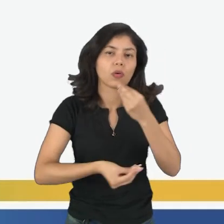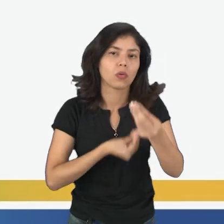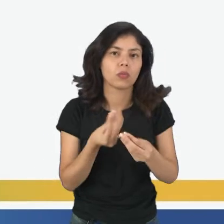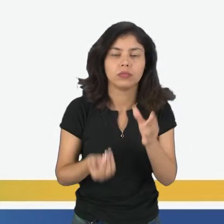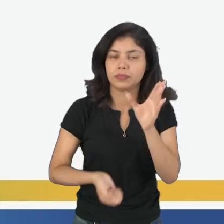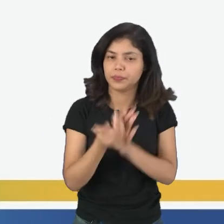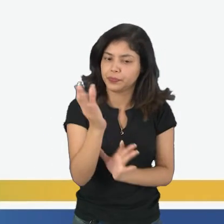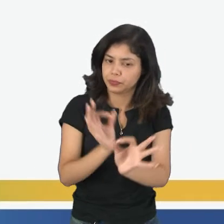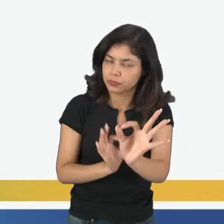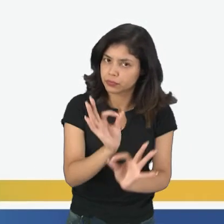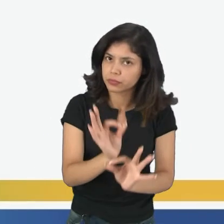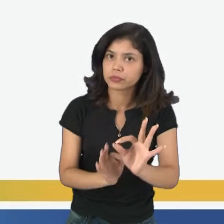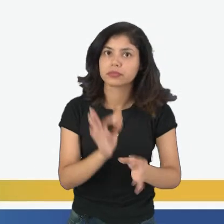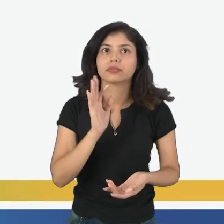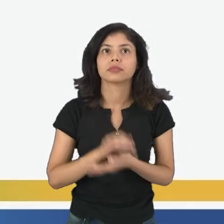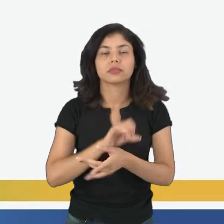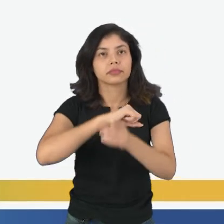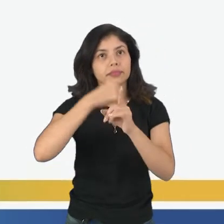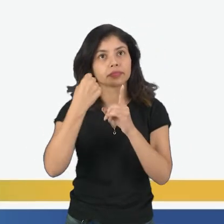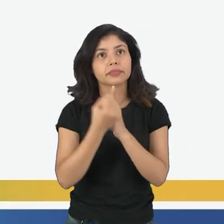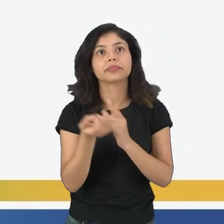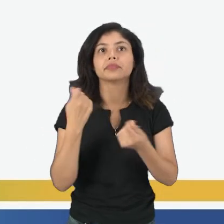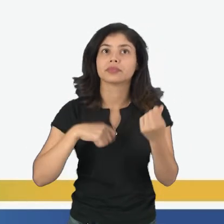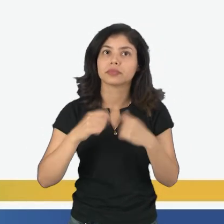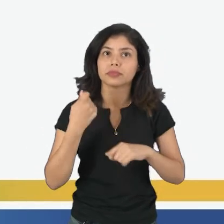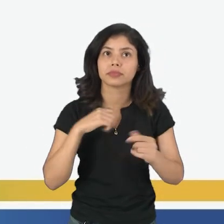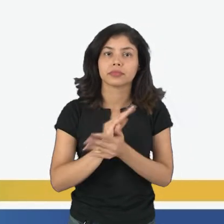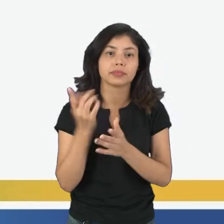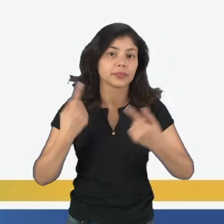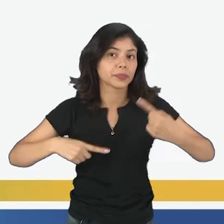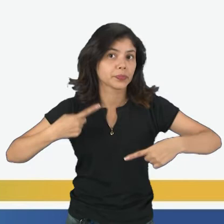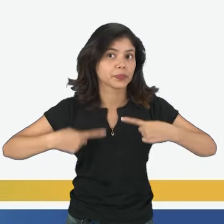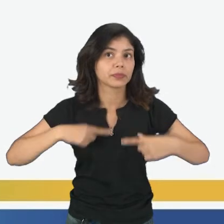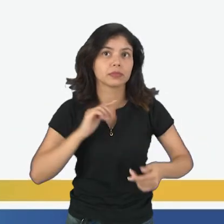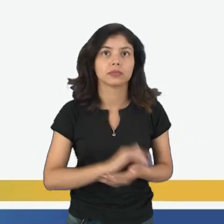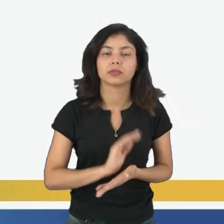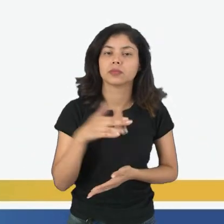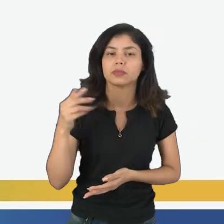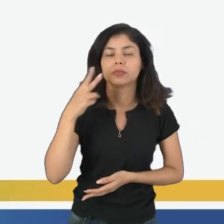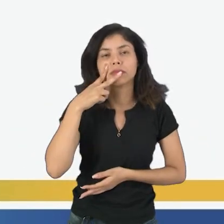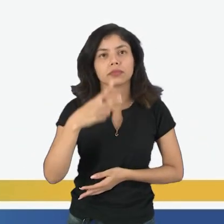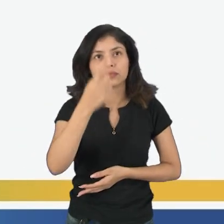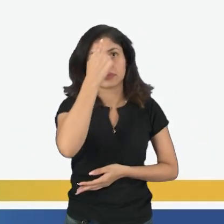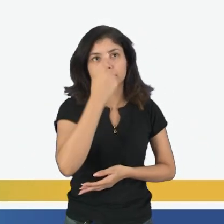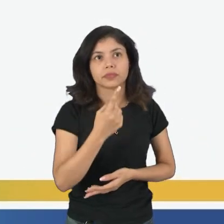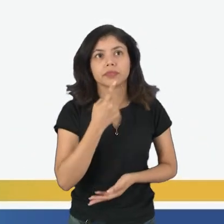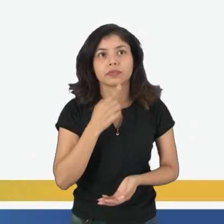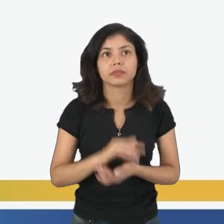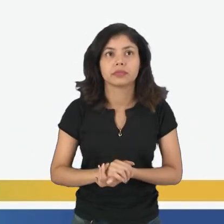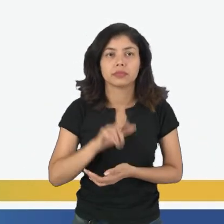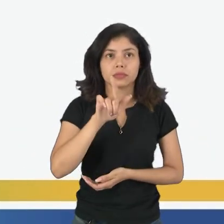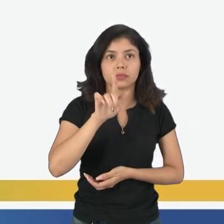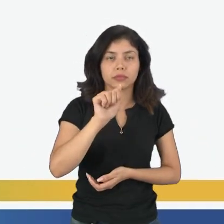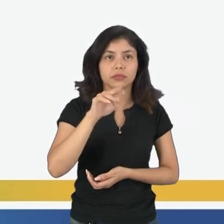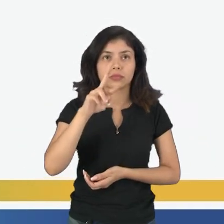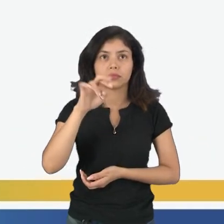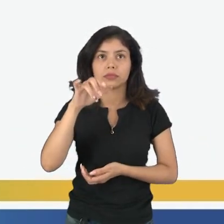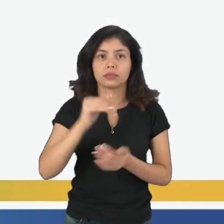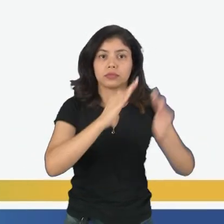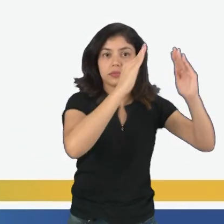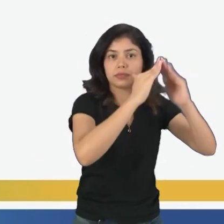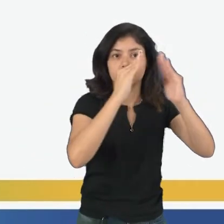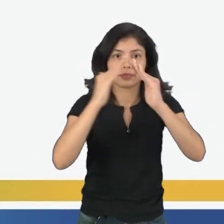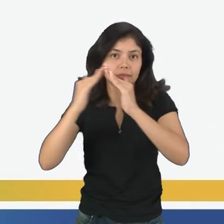era a forma de organização social, econômica e política. Quando a gente vê essa imagem da gamileira, dessas casinhas